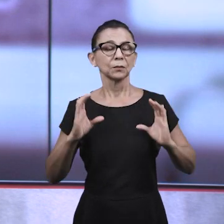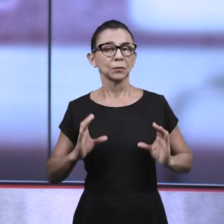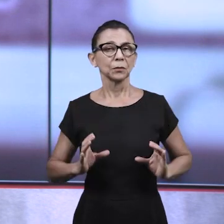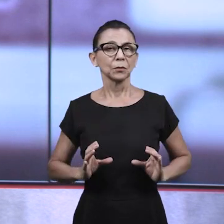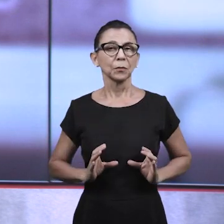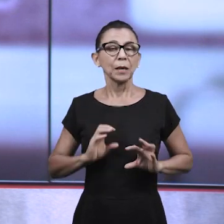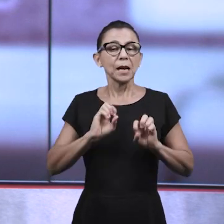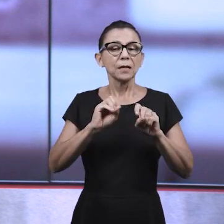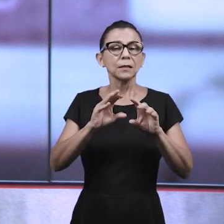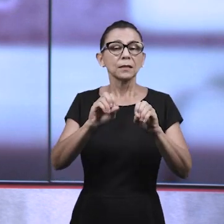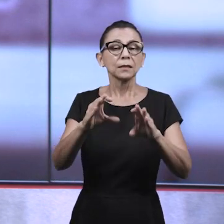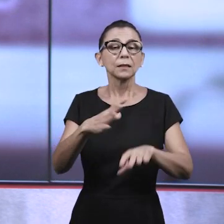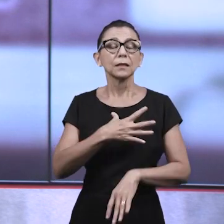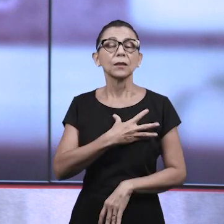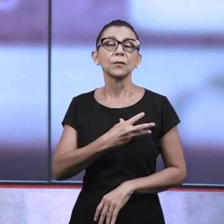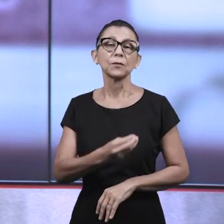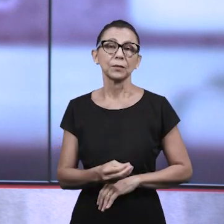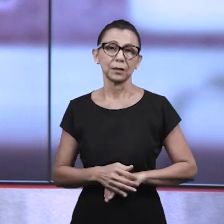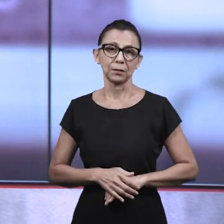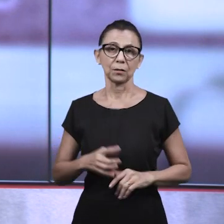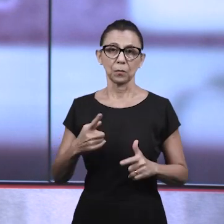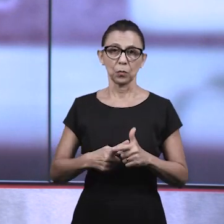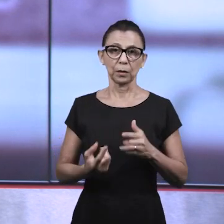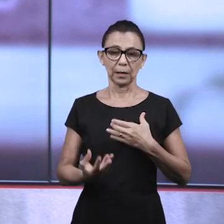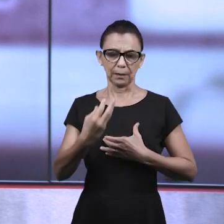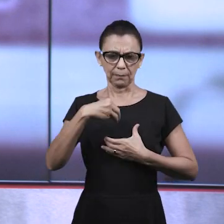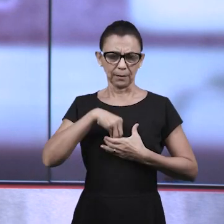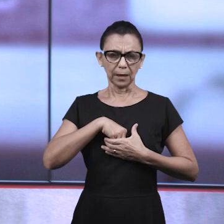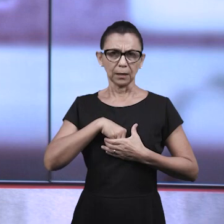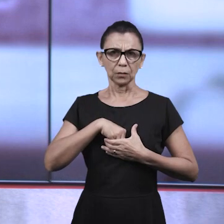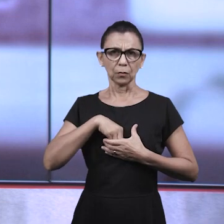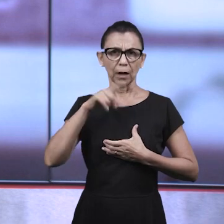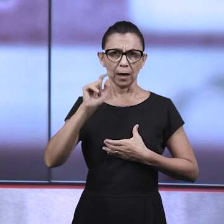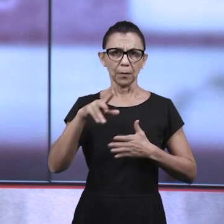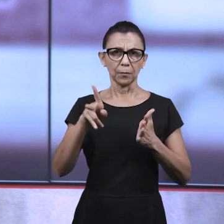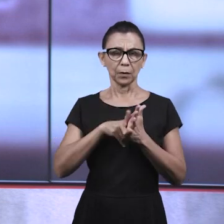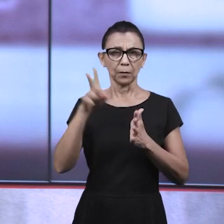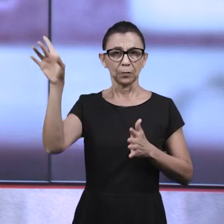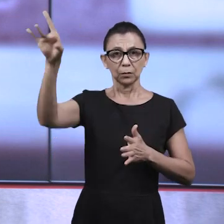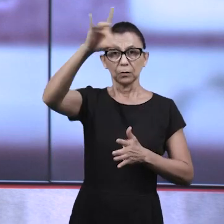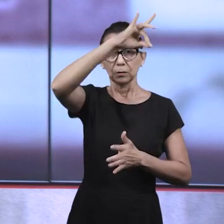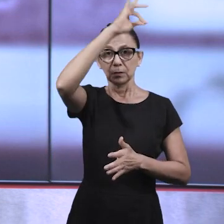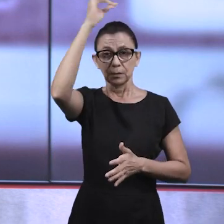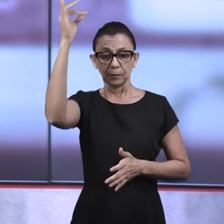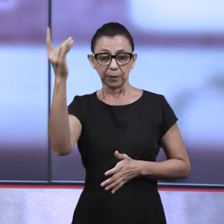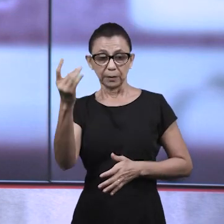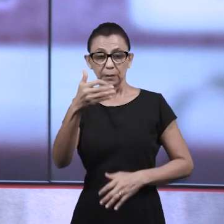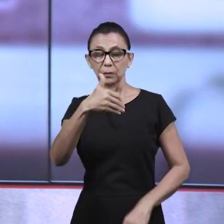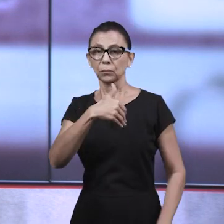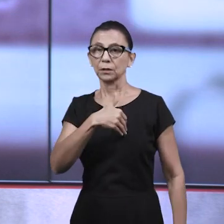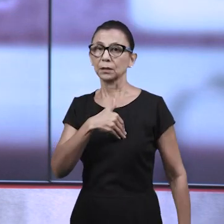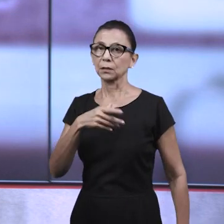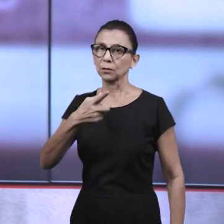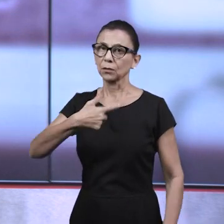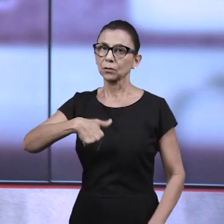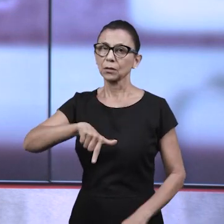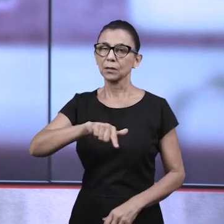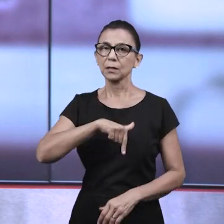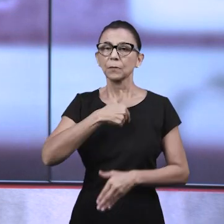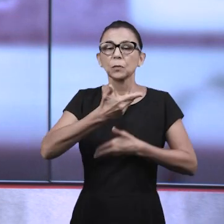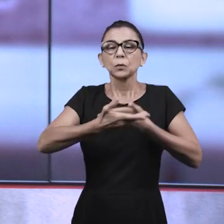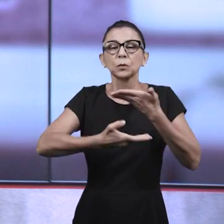um. Assim, se somos templos do Espírito Santo, as palavras que proferimos devem ser